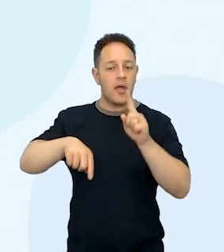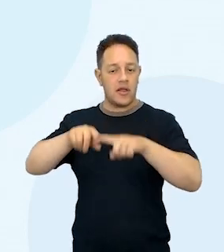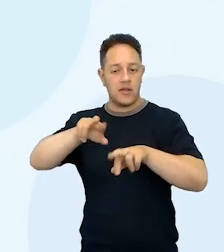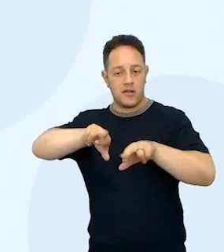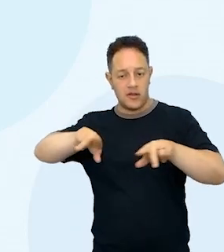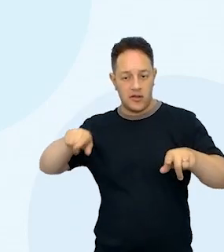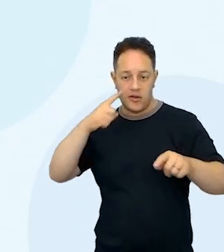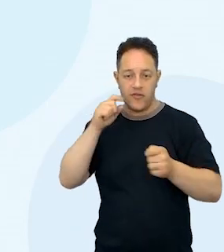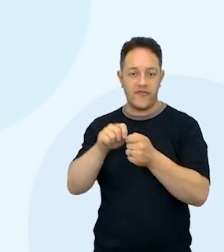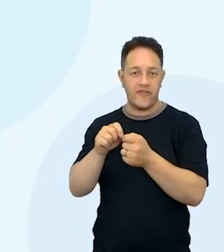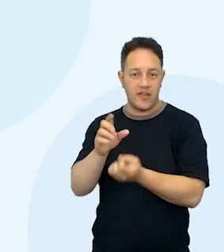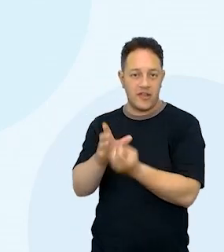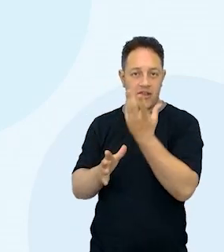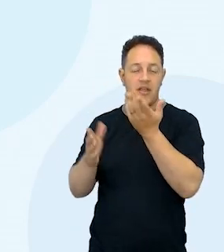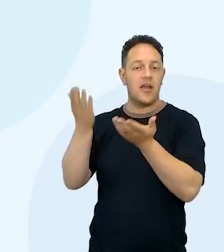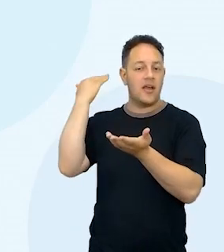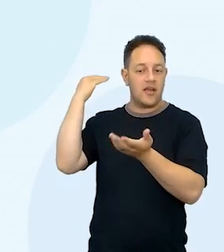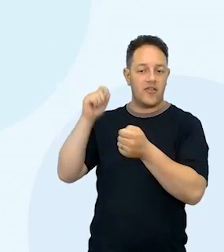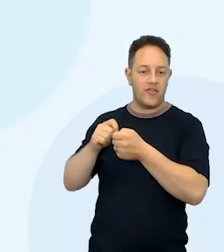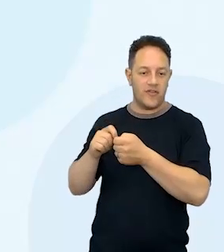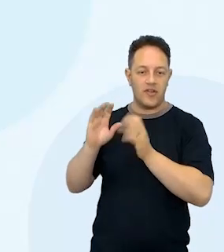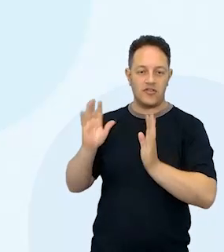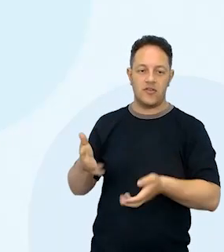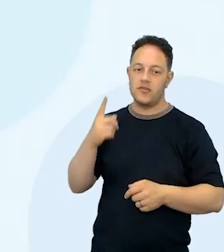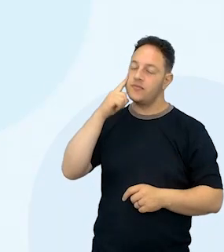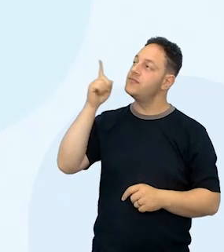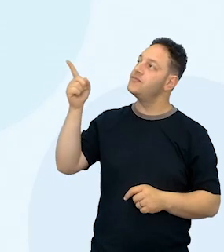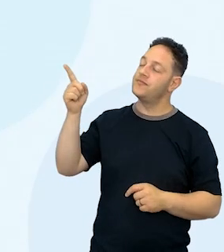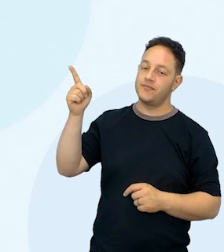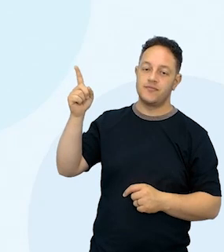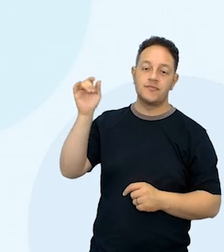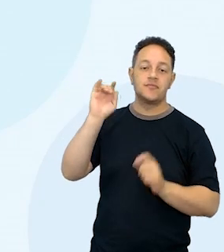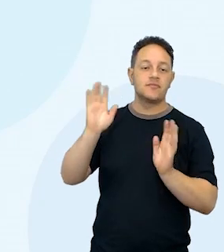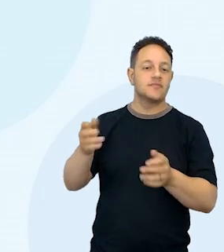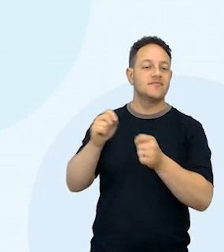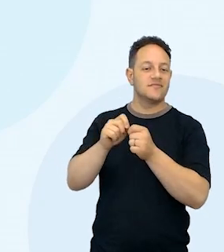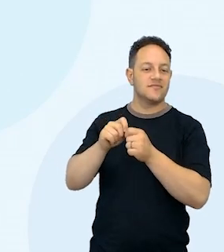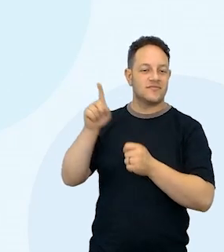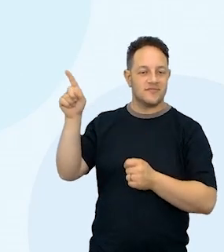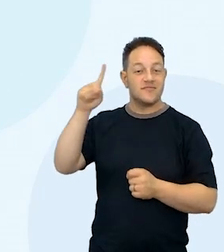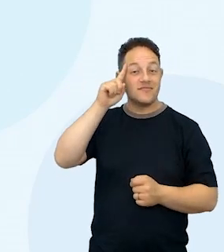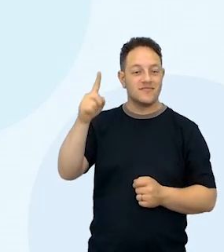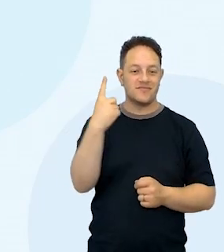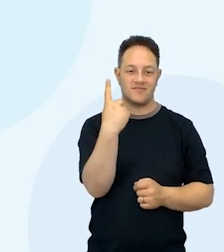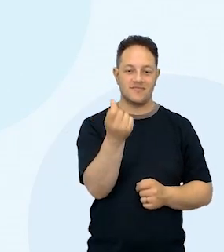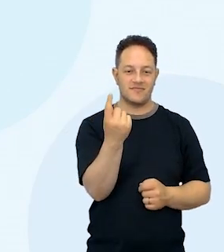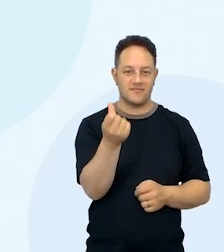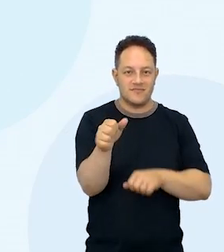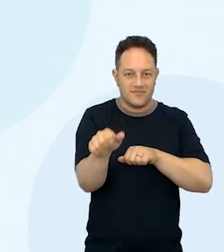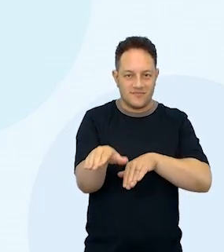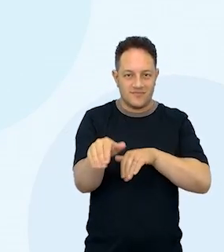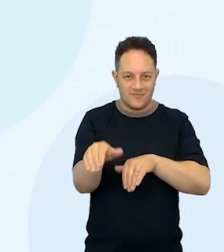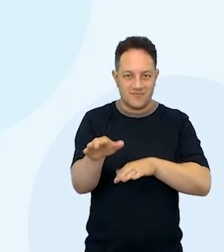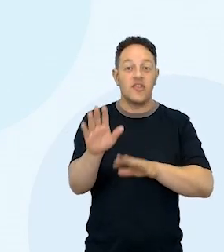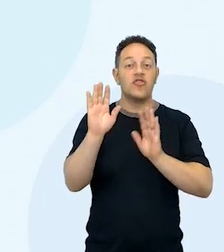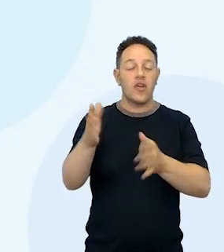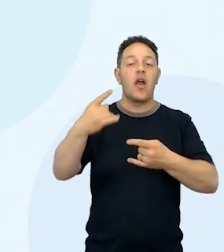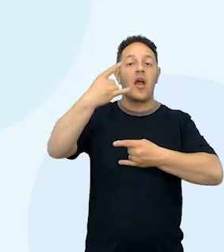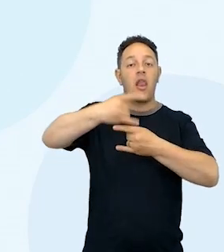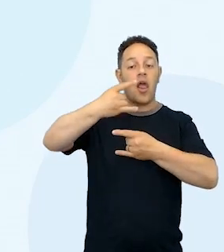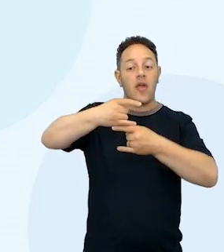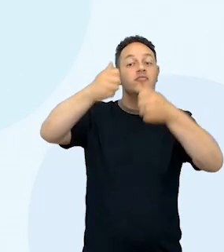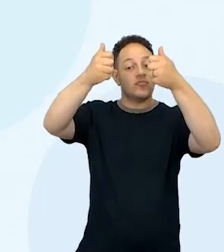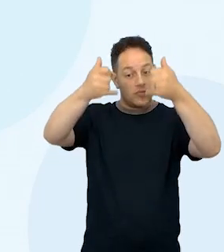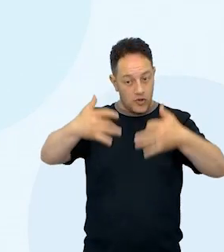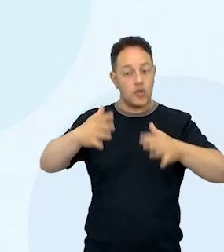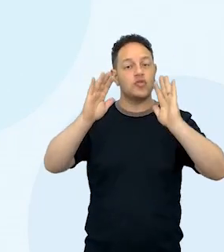foram desenvolvidos, tá? A gente já teve, por exemplo, no dia 16 de setembro, a gente teve uma live só